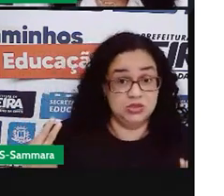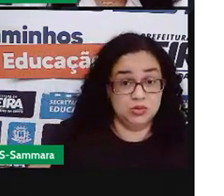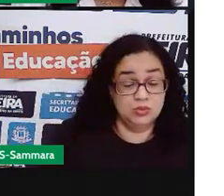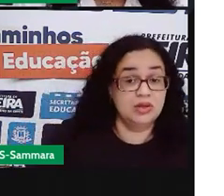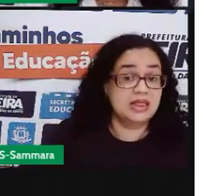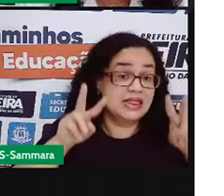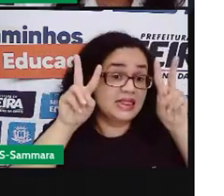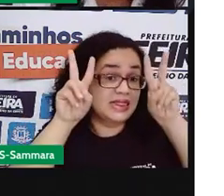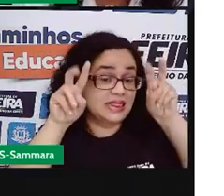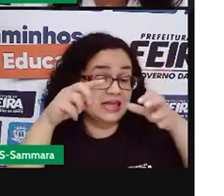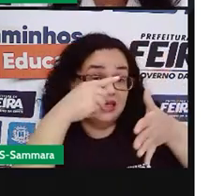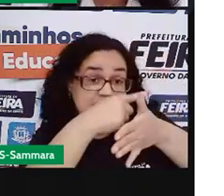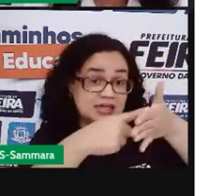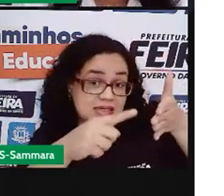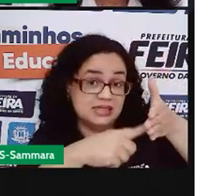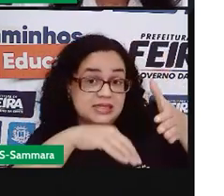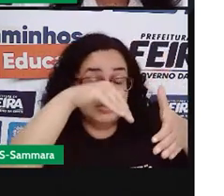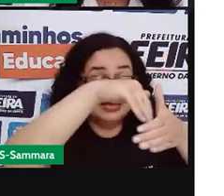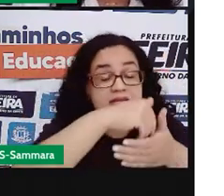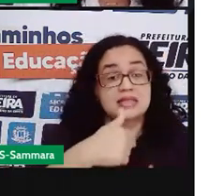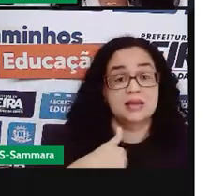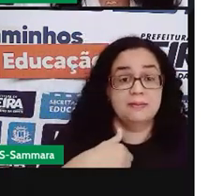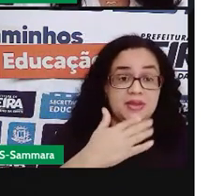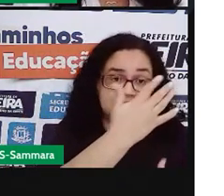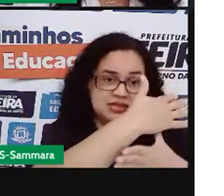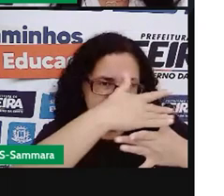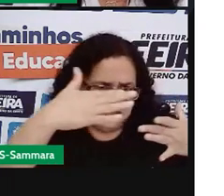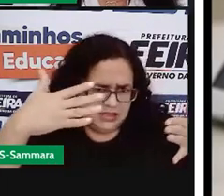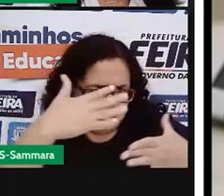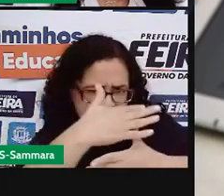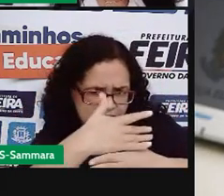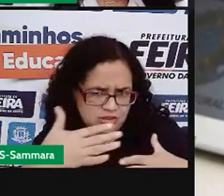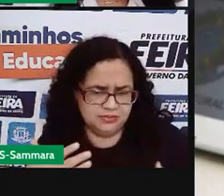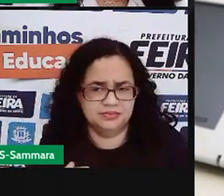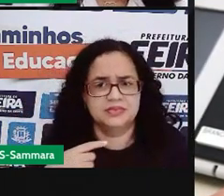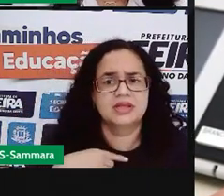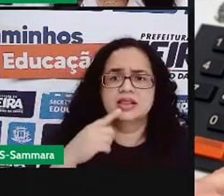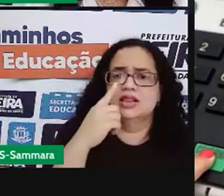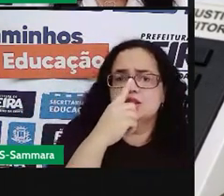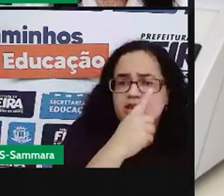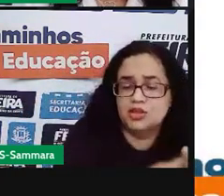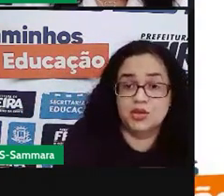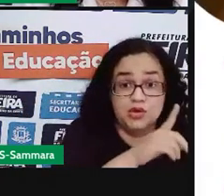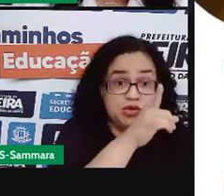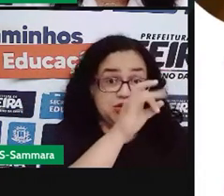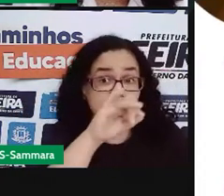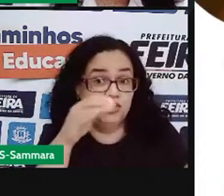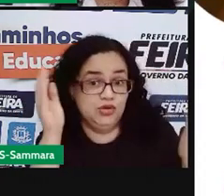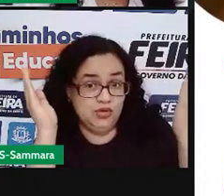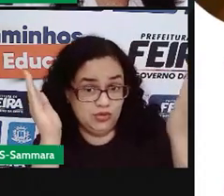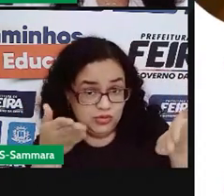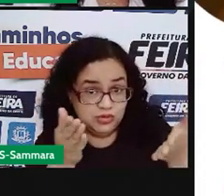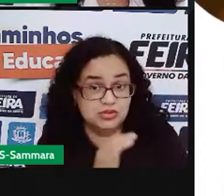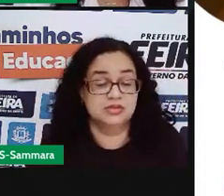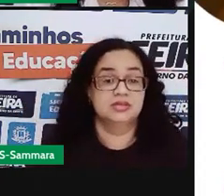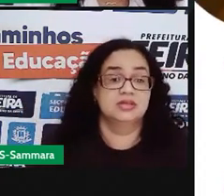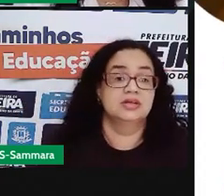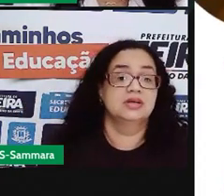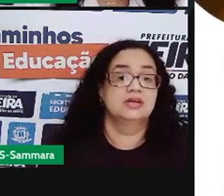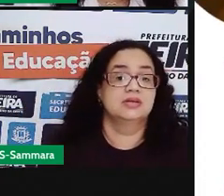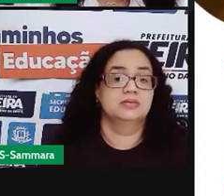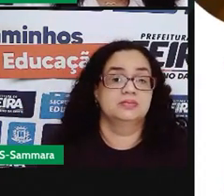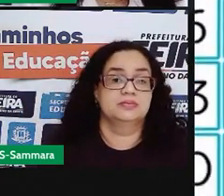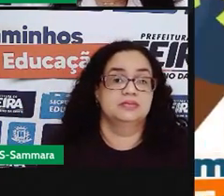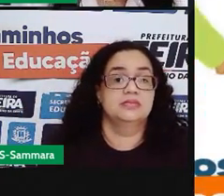o tema é Eleições na minha cidade. Marca aí no seu calendário a data de hoje. E vamos